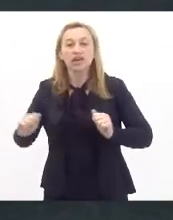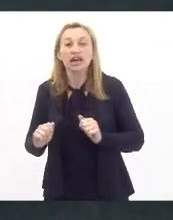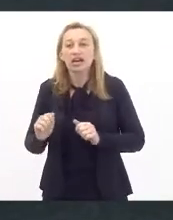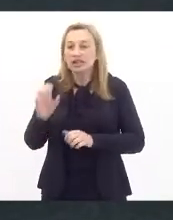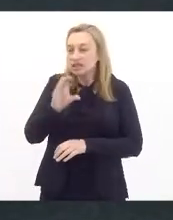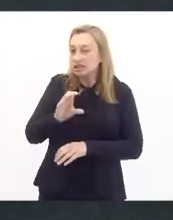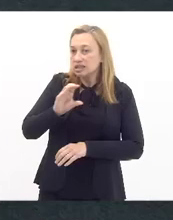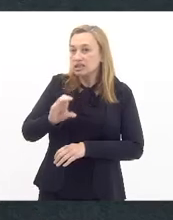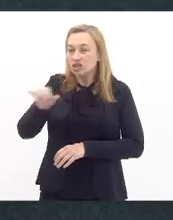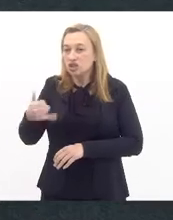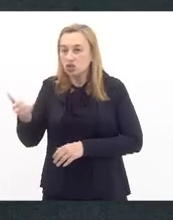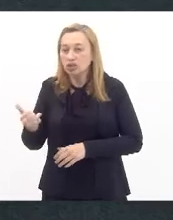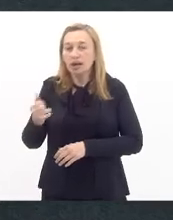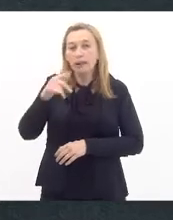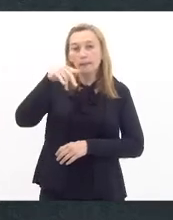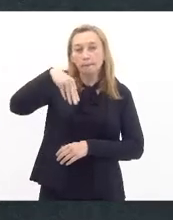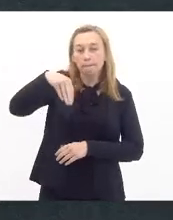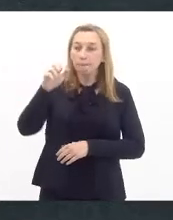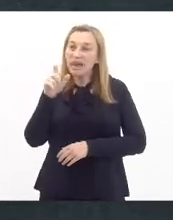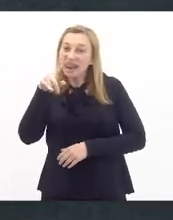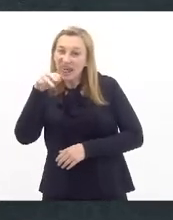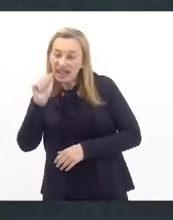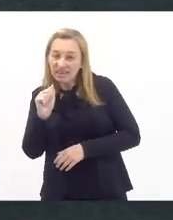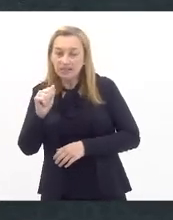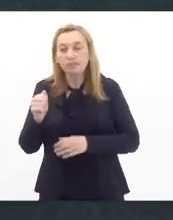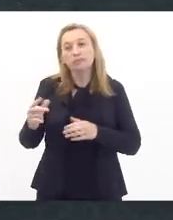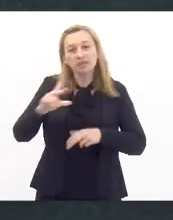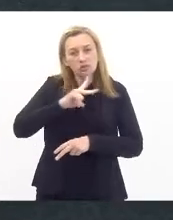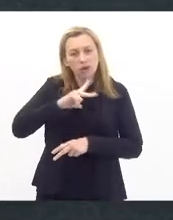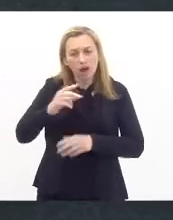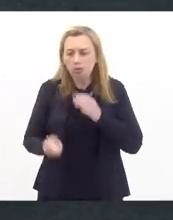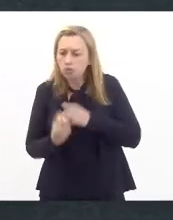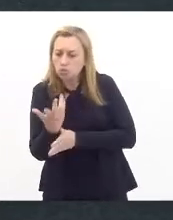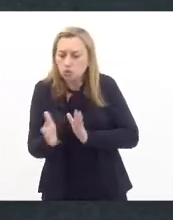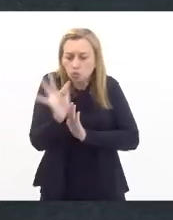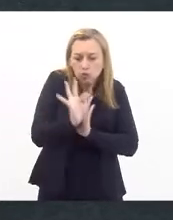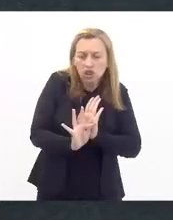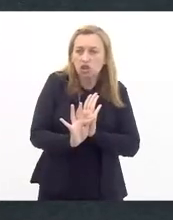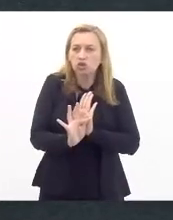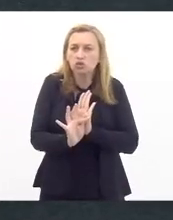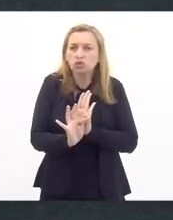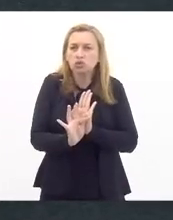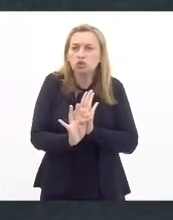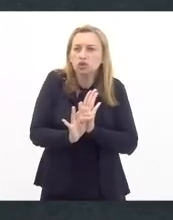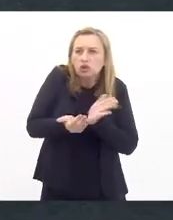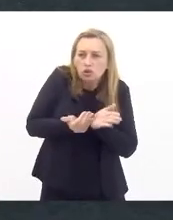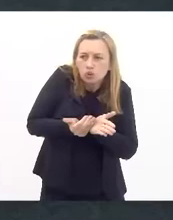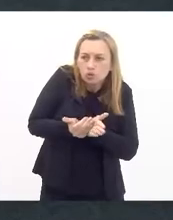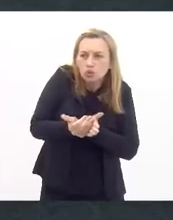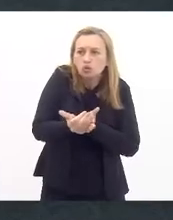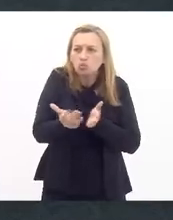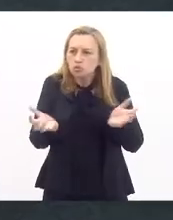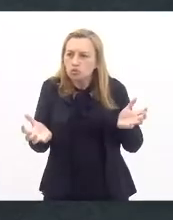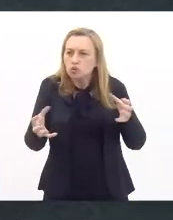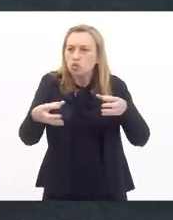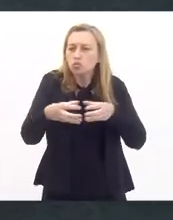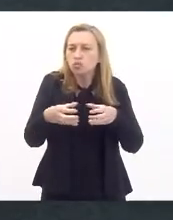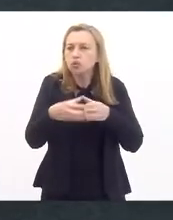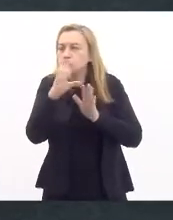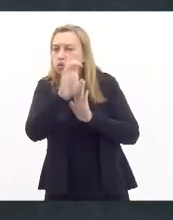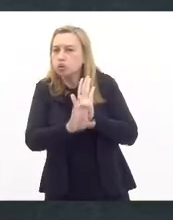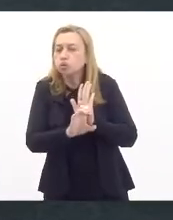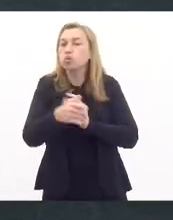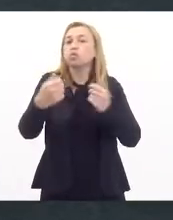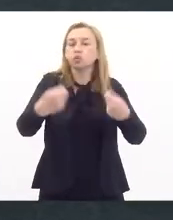ccj Milena pessoa tem particular que conseguimos produzir um texto A partir a partir de um conjunto de emendas né